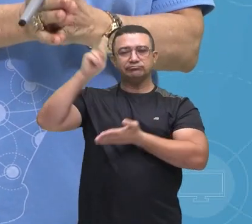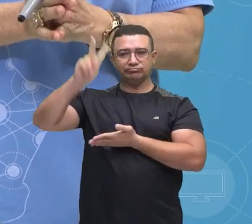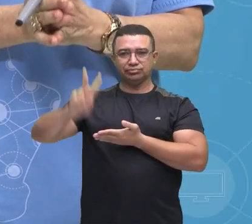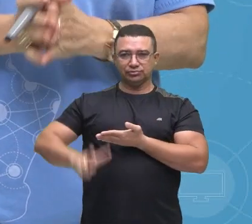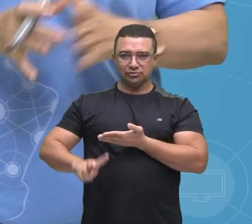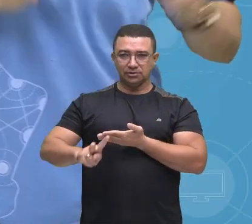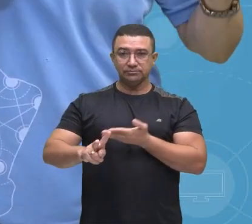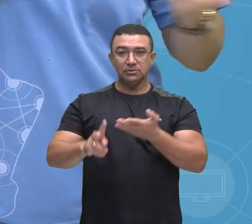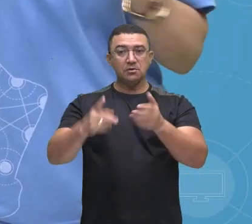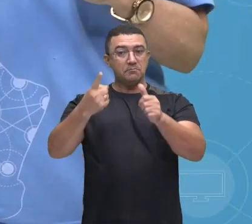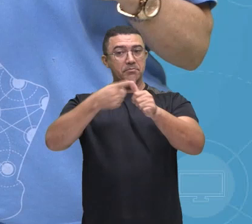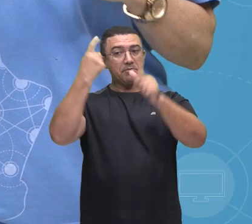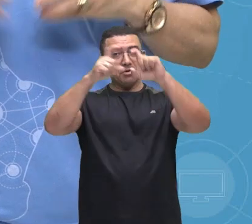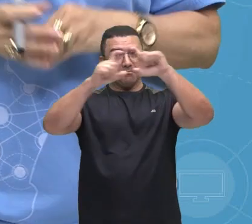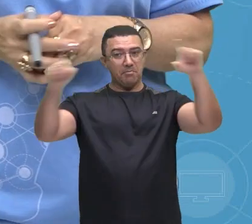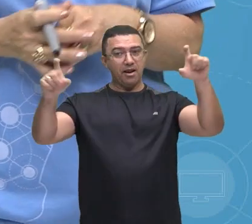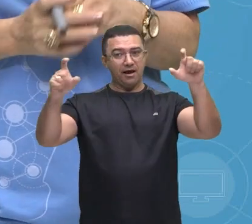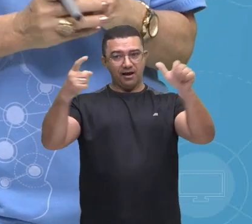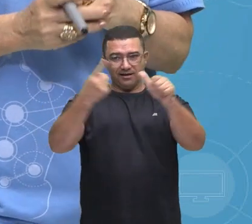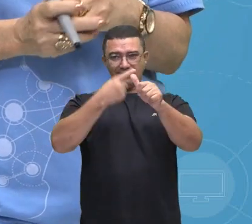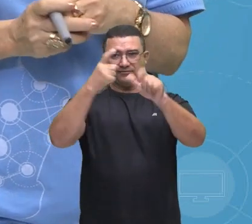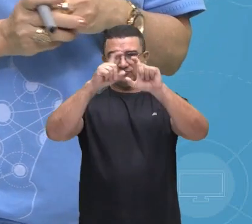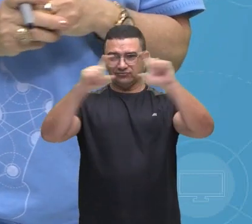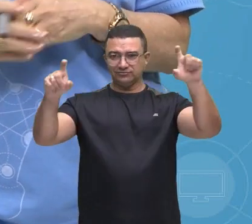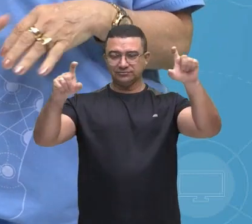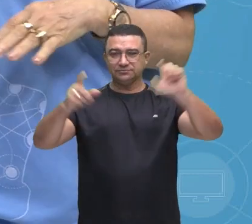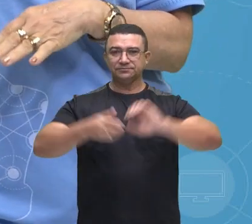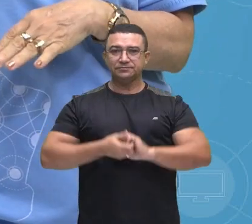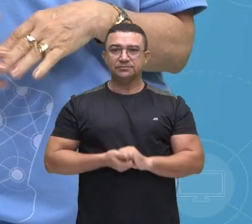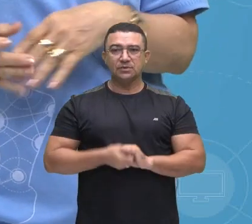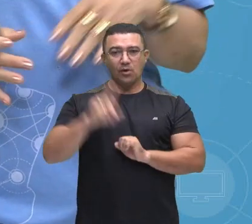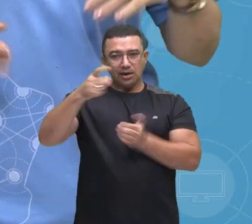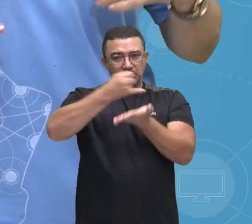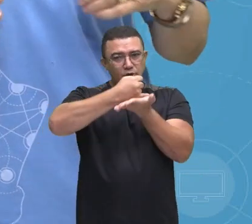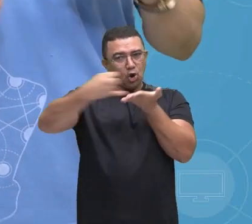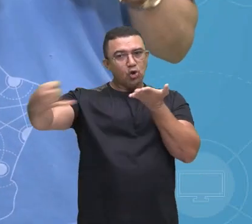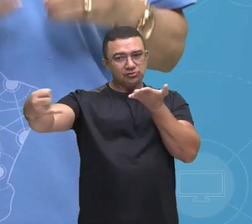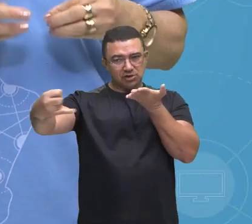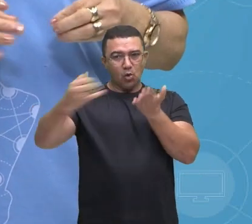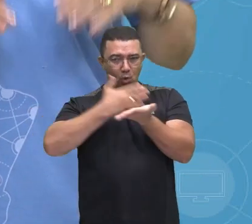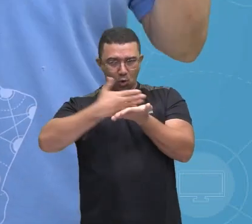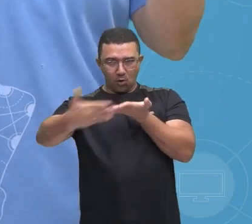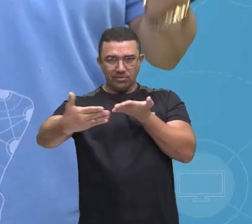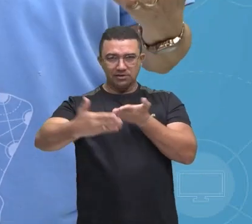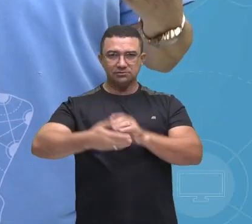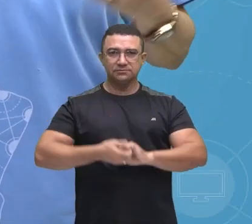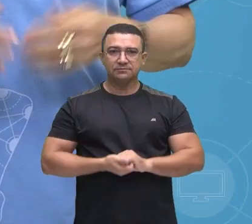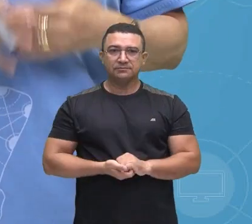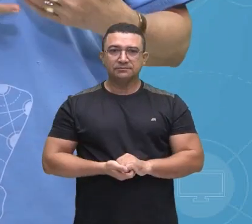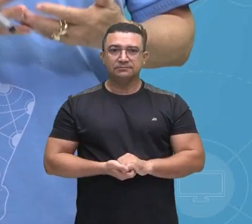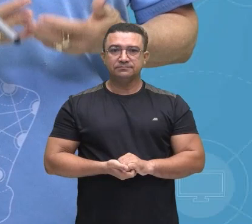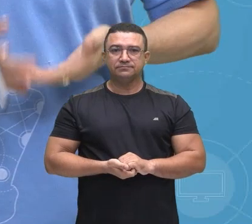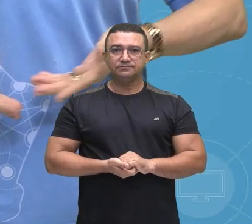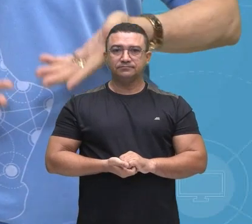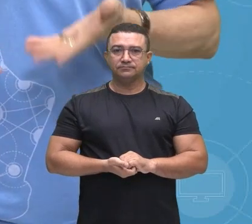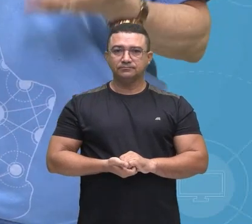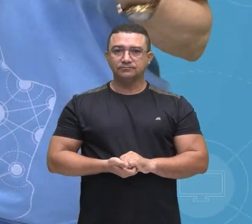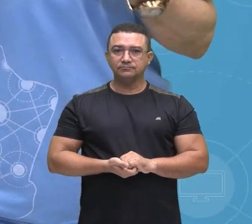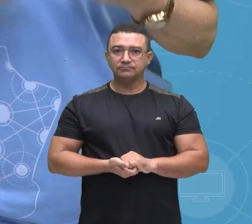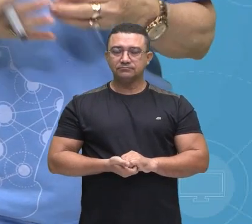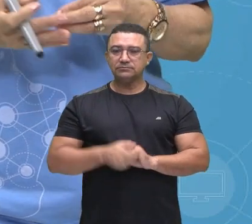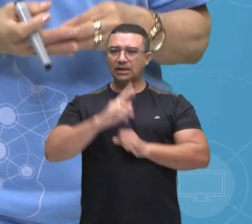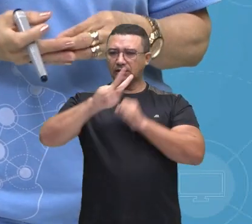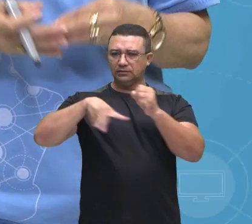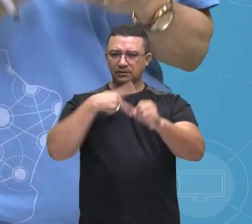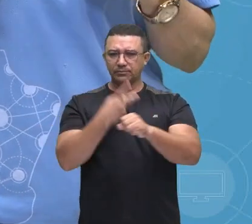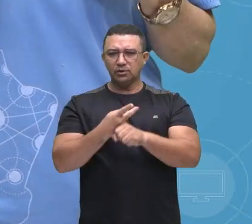é esse, então. Então, vamos seguir aqui com esse parágrafo introdutório. Quando, né, ela está em Paraty, quando,